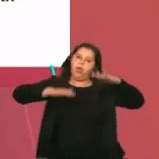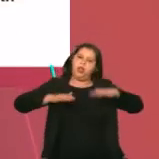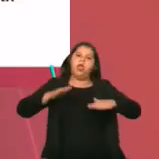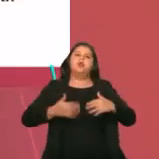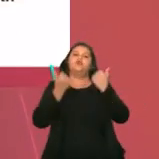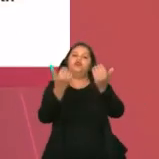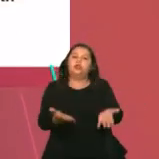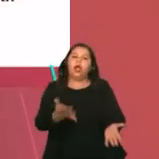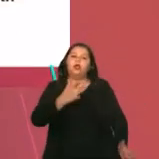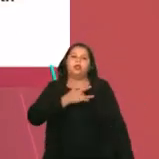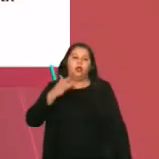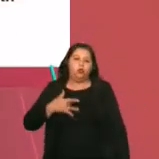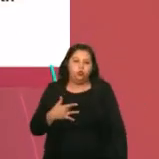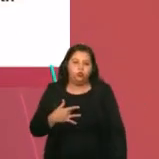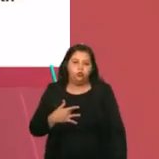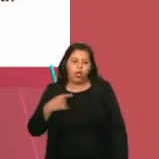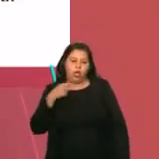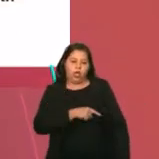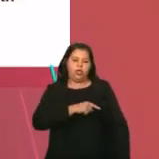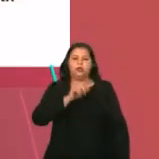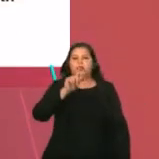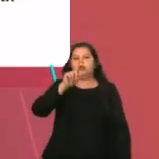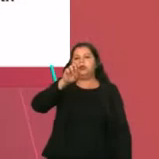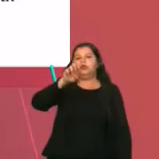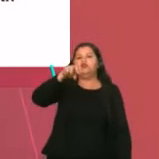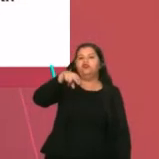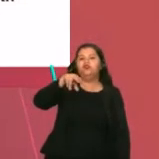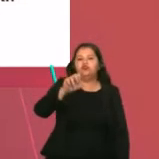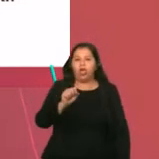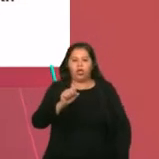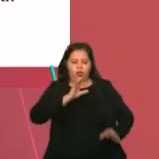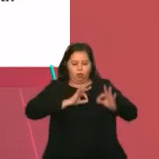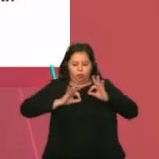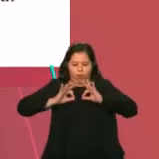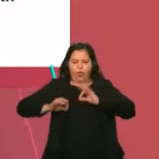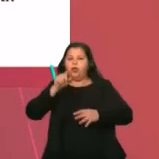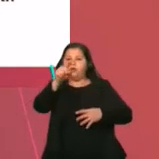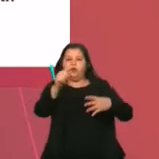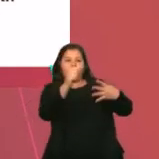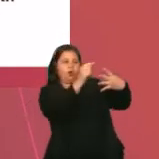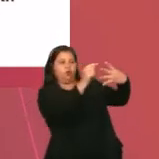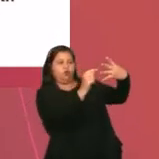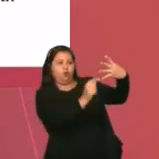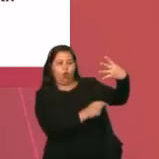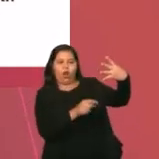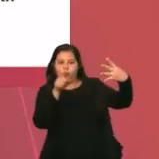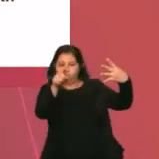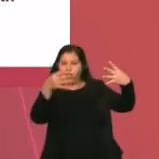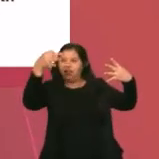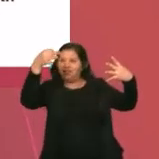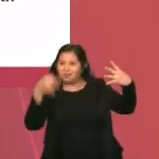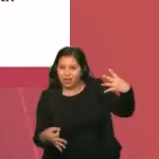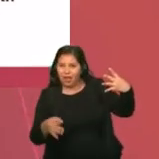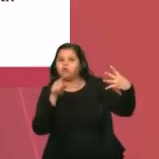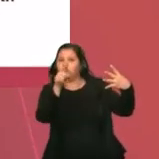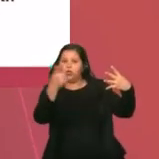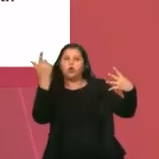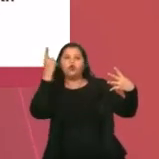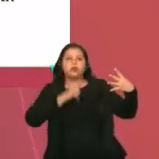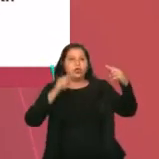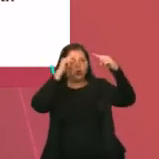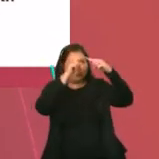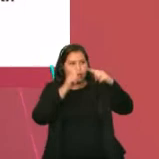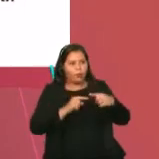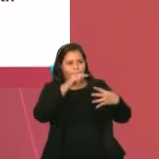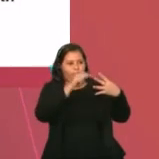você tenha saúde e esse gente se você cumprir esses quatro objetivos aqui coloquei para você essas quatro preocupações que eu coloquei para você